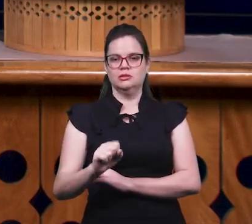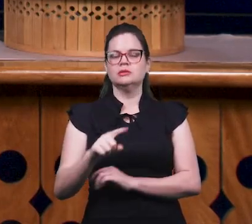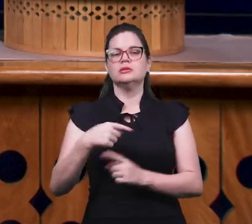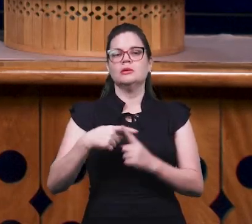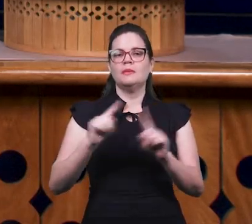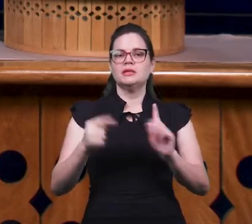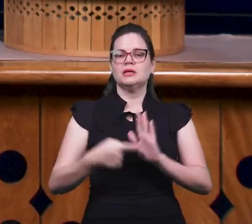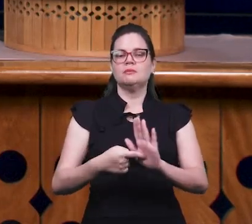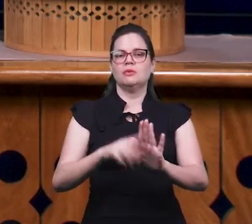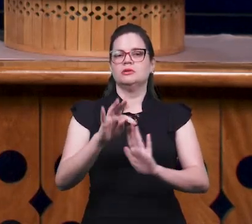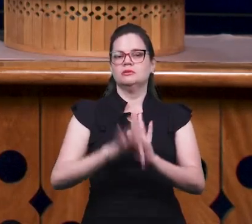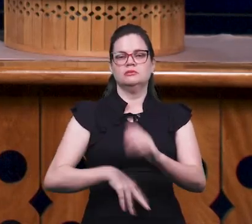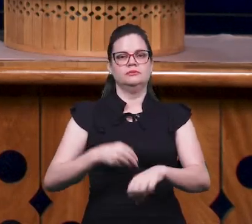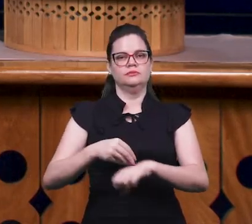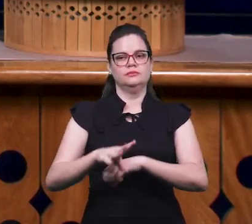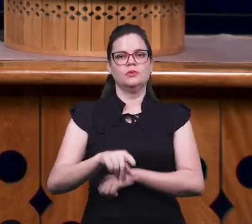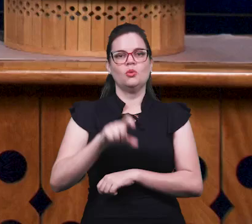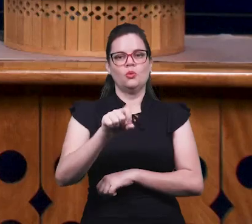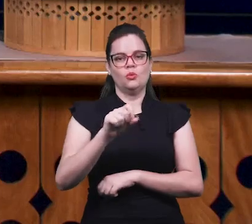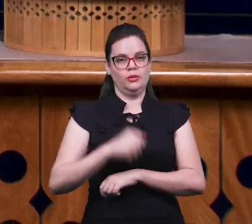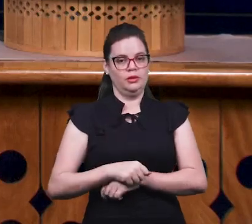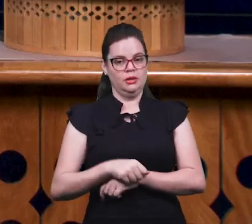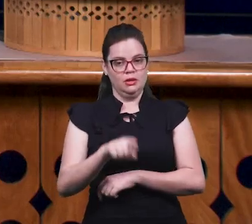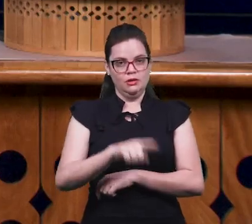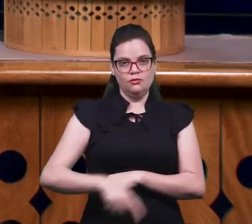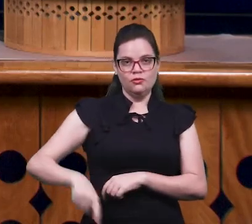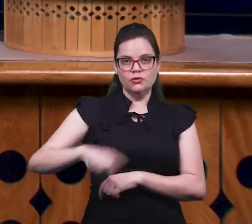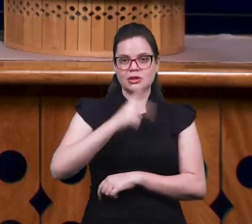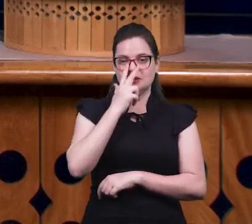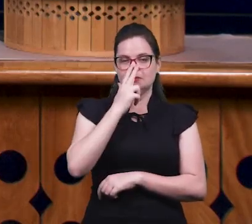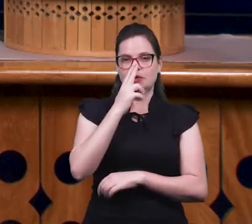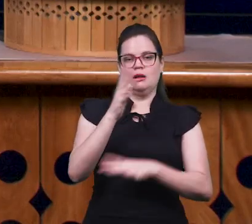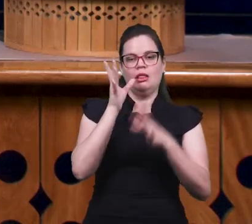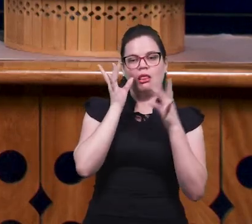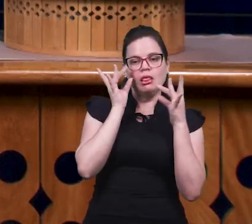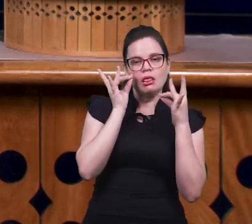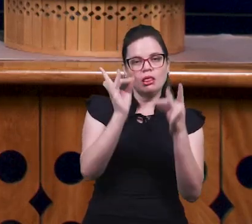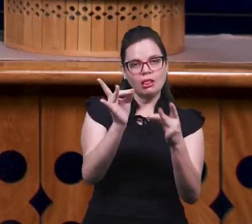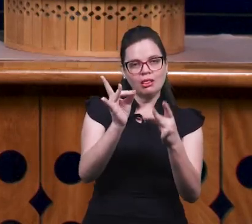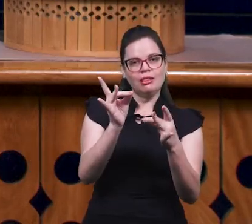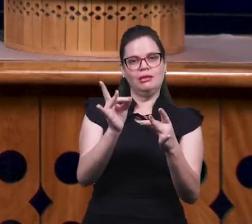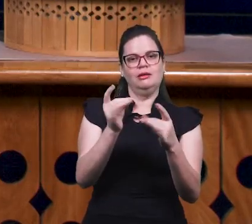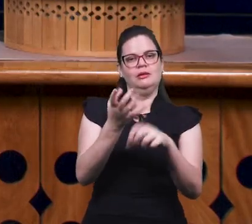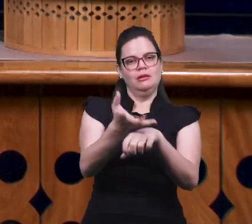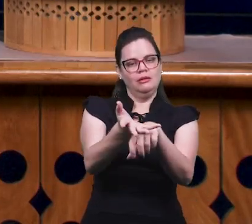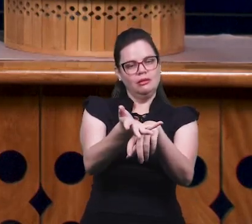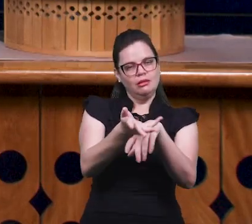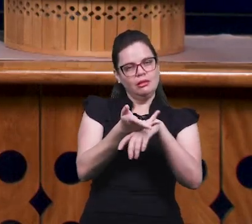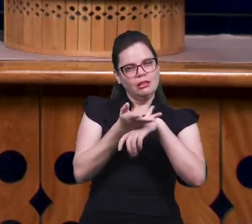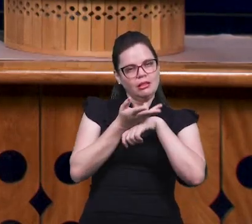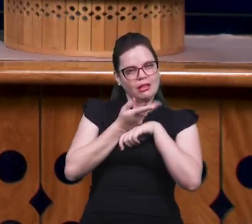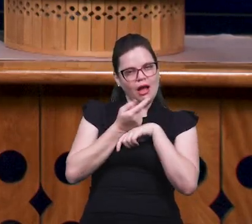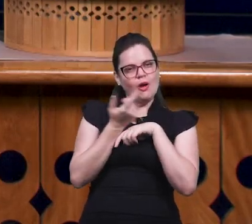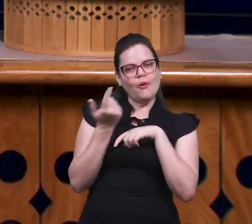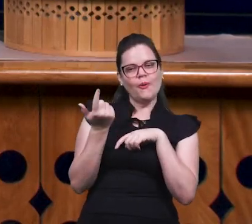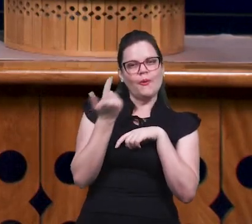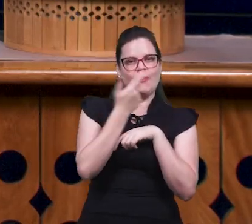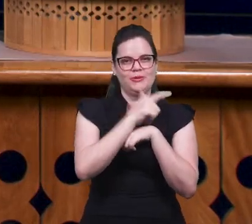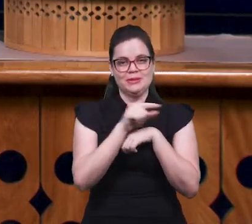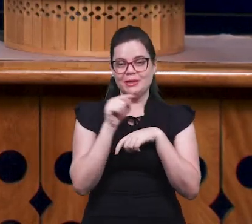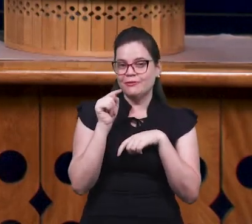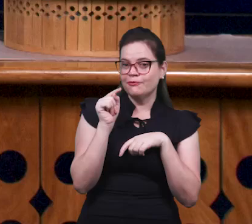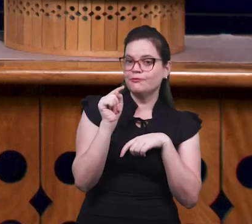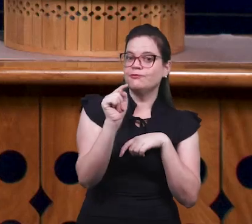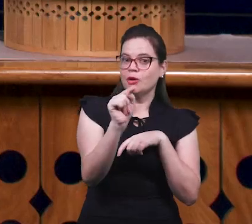suas filosofias, seus pensamentos. Isso é muito importante você compreender, porque quando nós falamos de filosofia